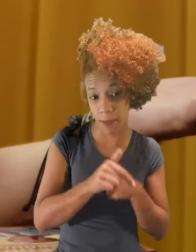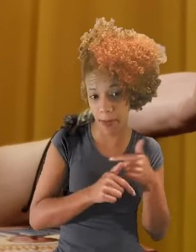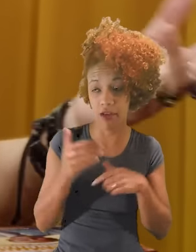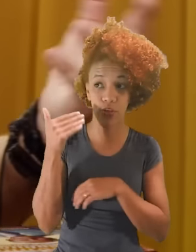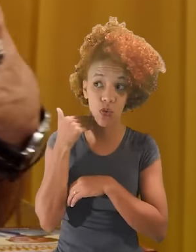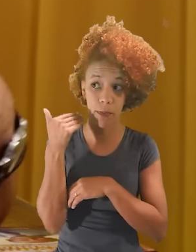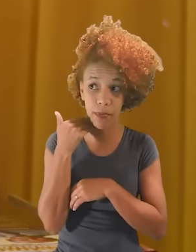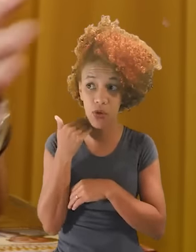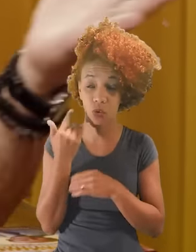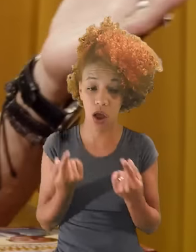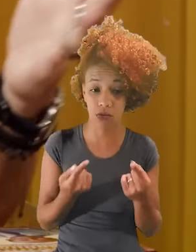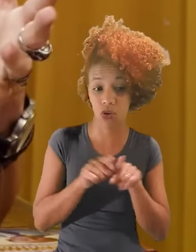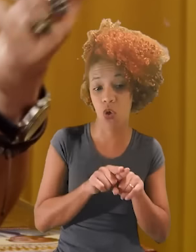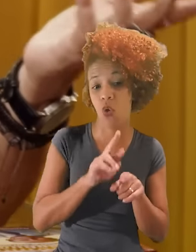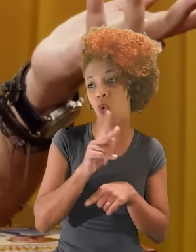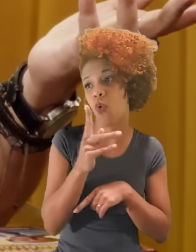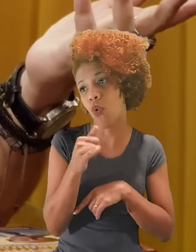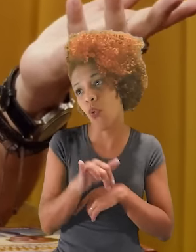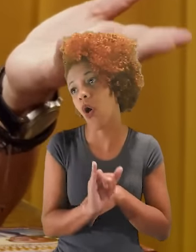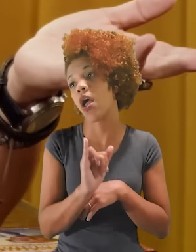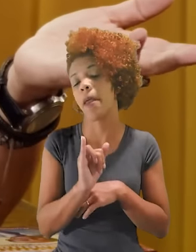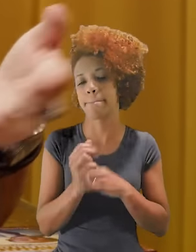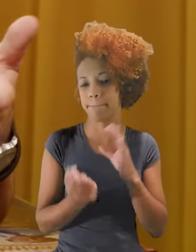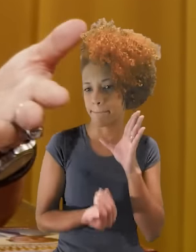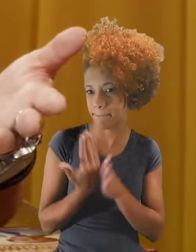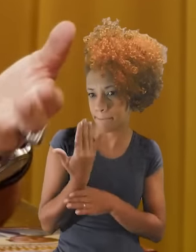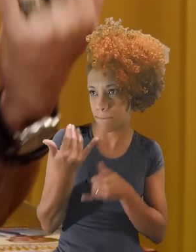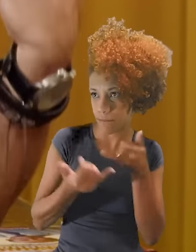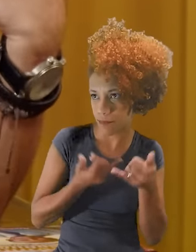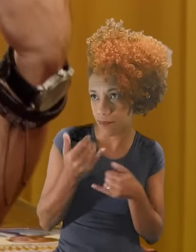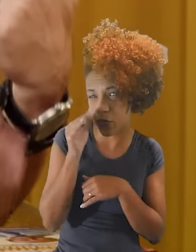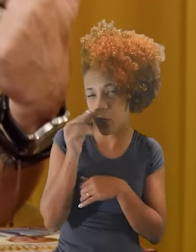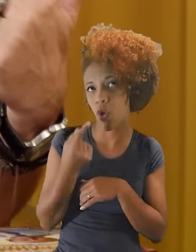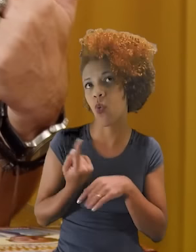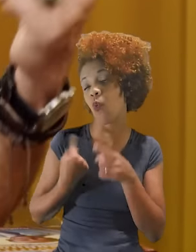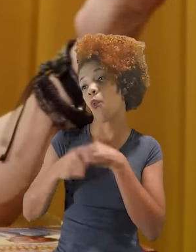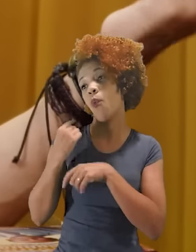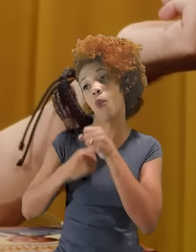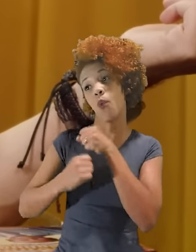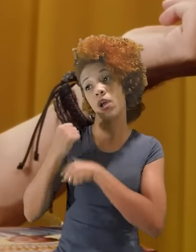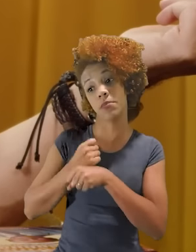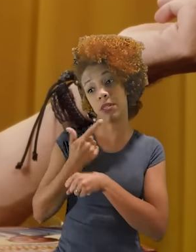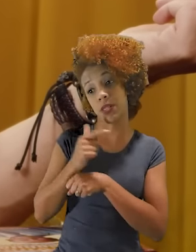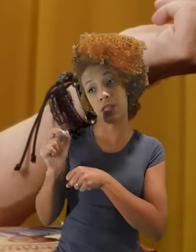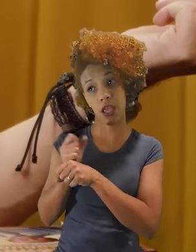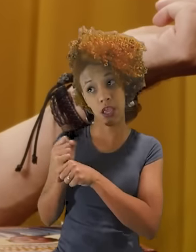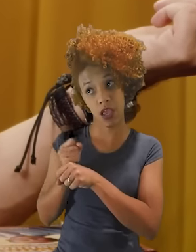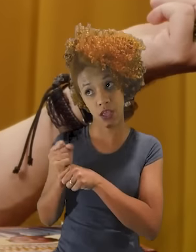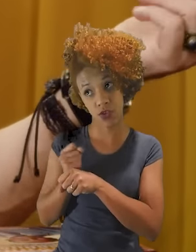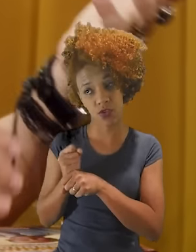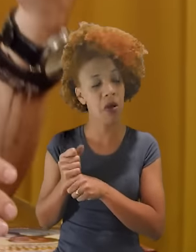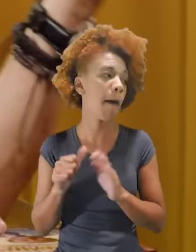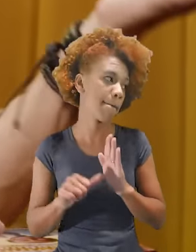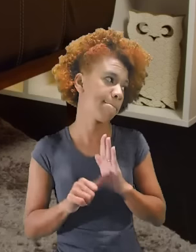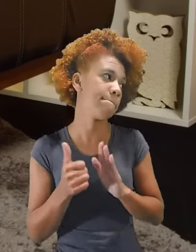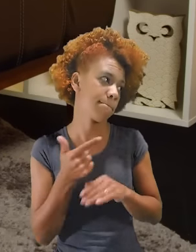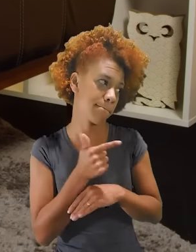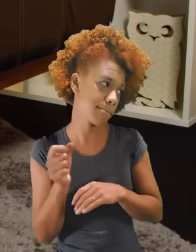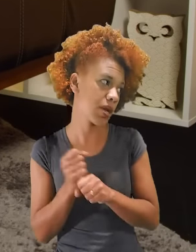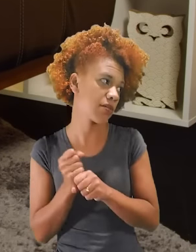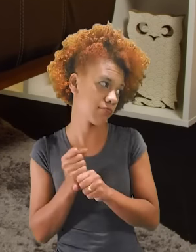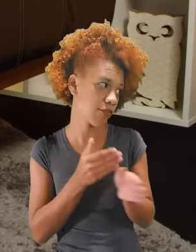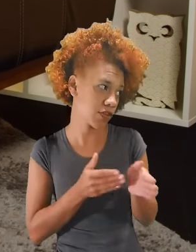banco, ele se associou ao irmão dele, o Roy, e montou a Disney, que, curiosamente, o ano passado fez 100 anos, né? Foi o primeiro centenário da Disney, né?